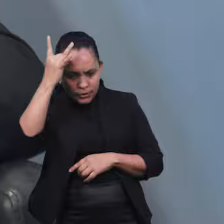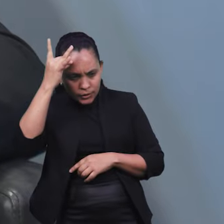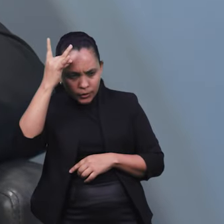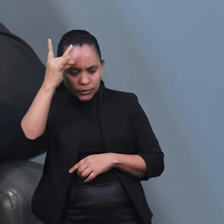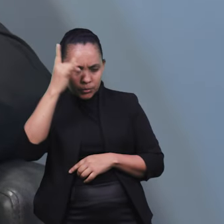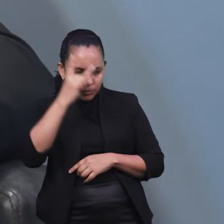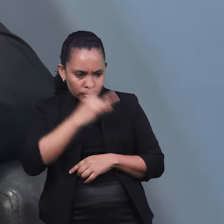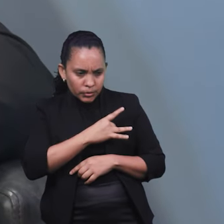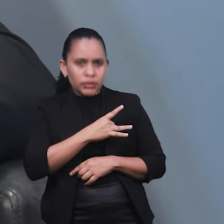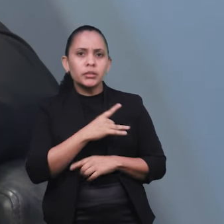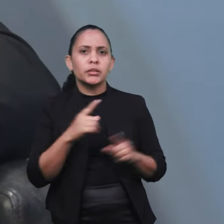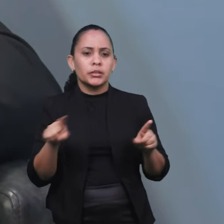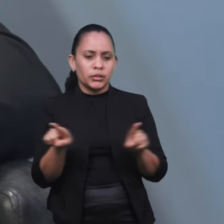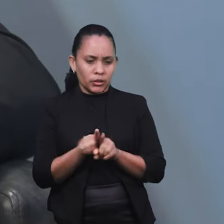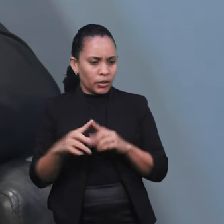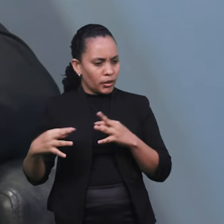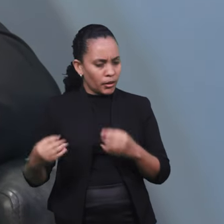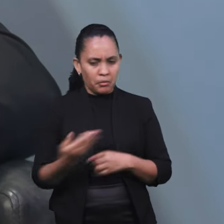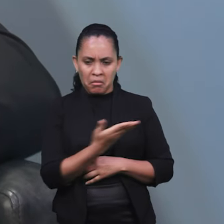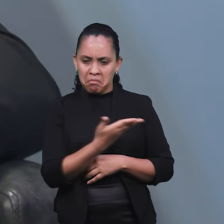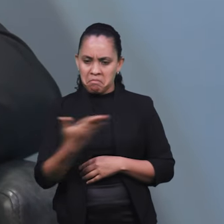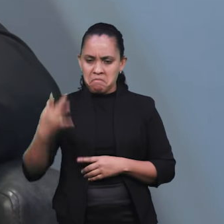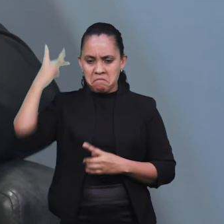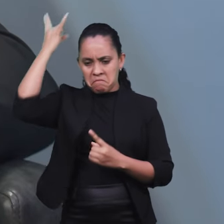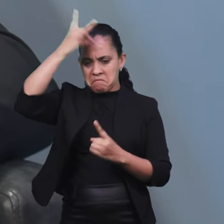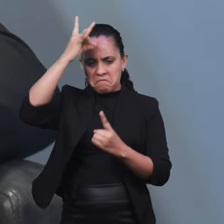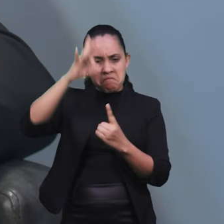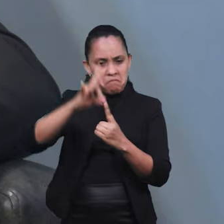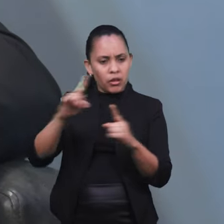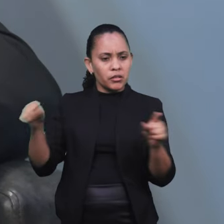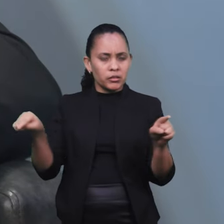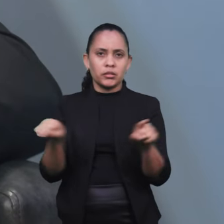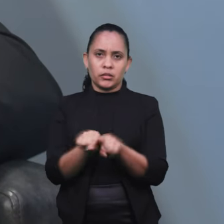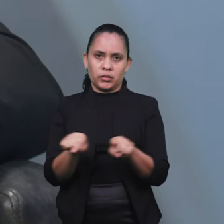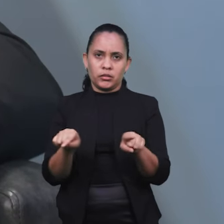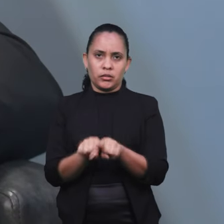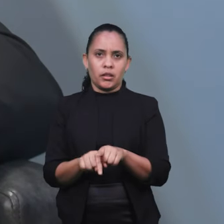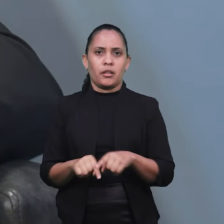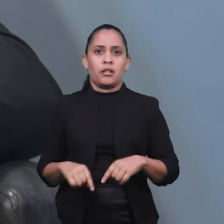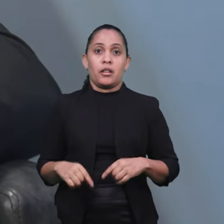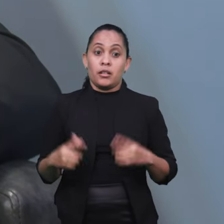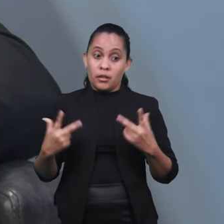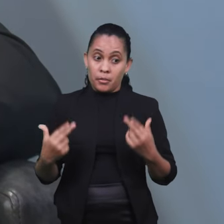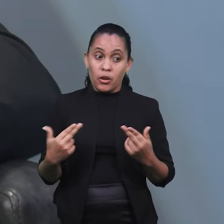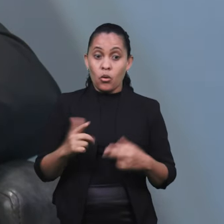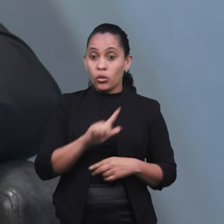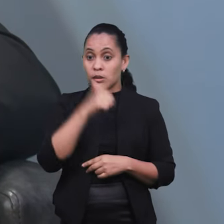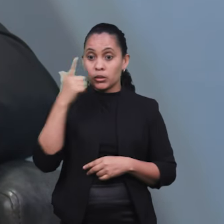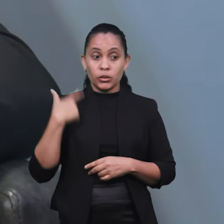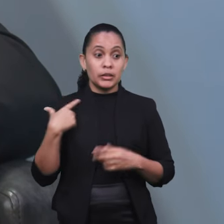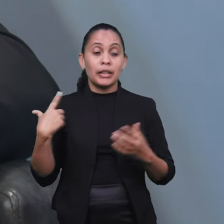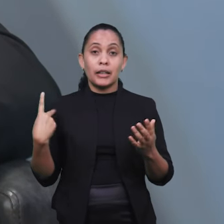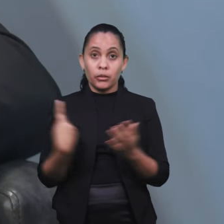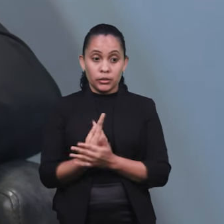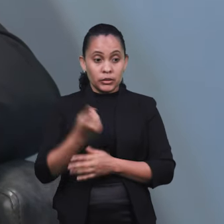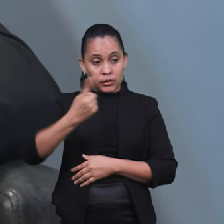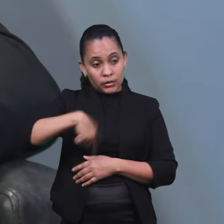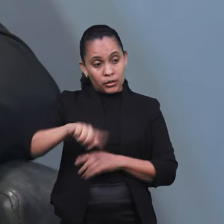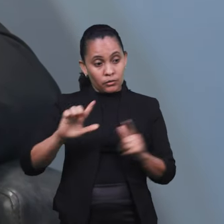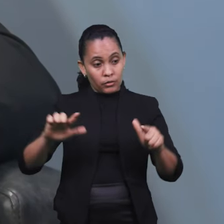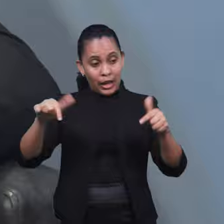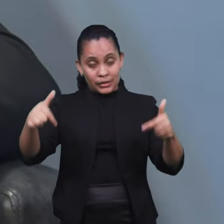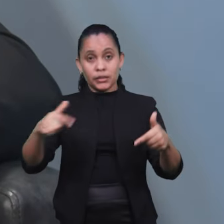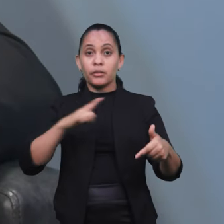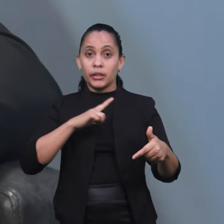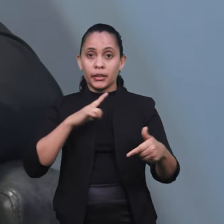que repousava sobre ele iria repousar sobre os demais. Que a mesma coisas ainda maiores que esta